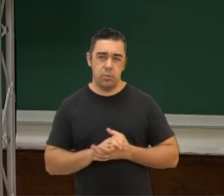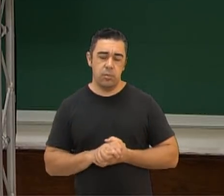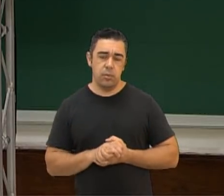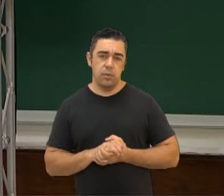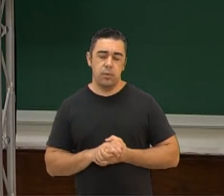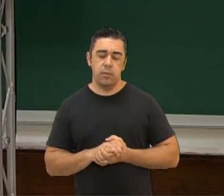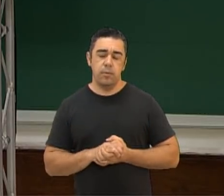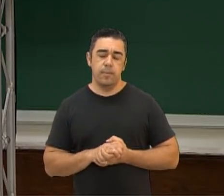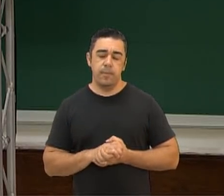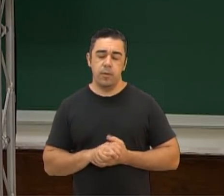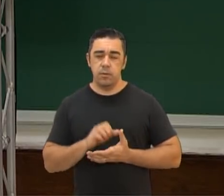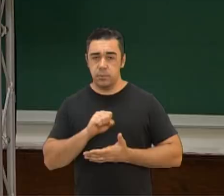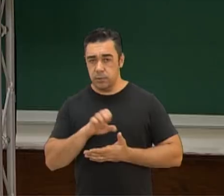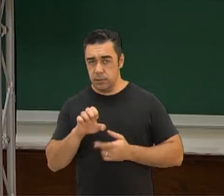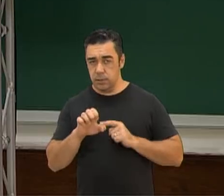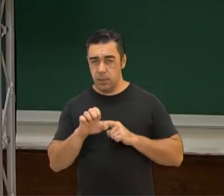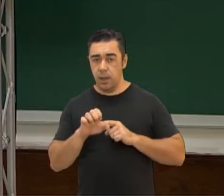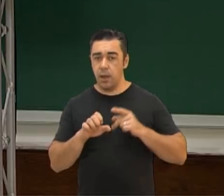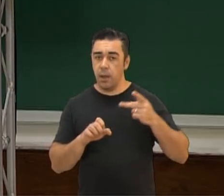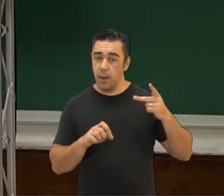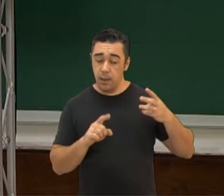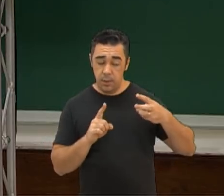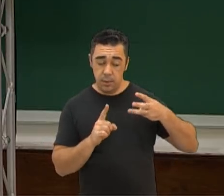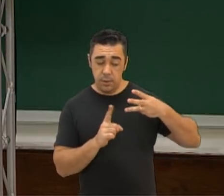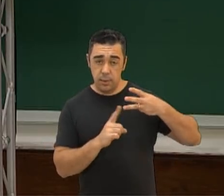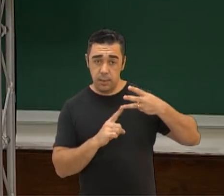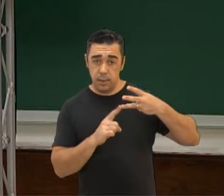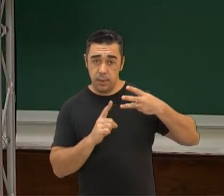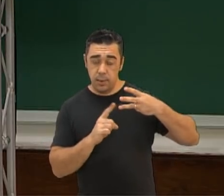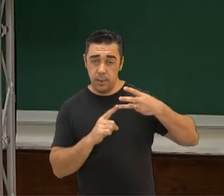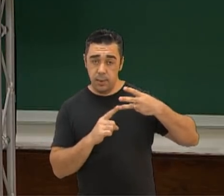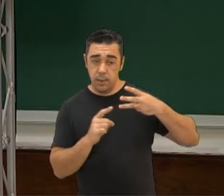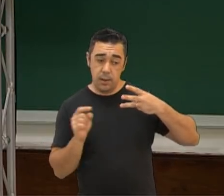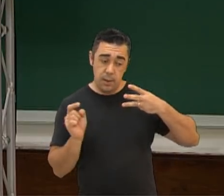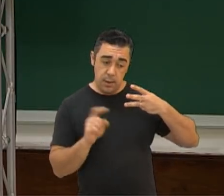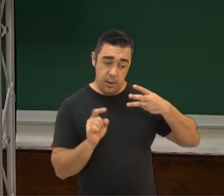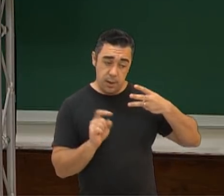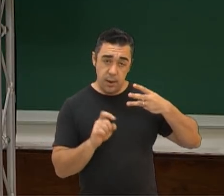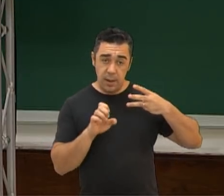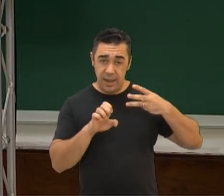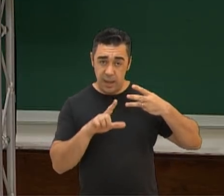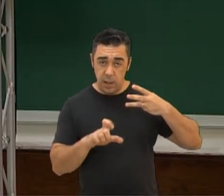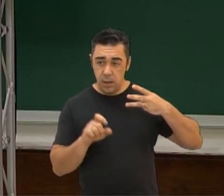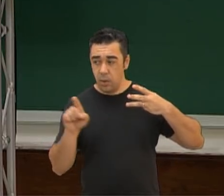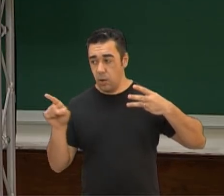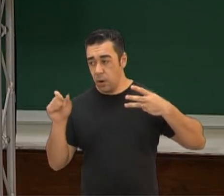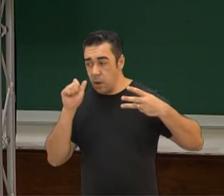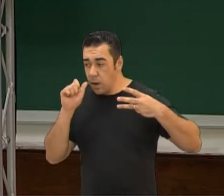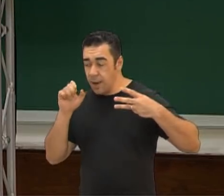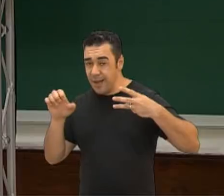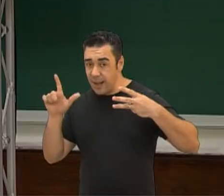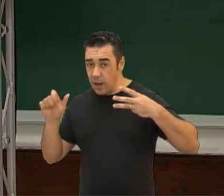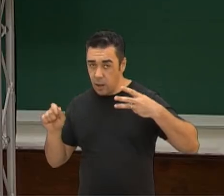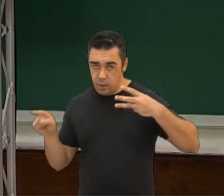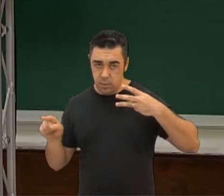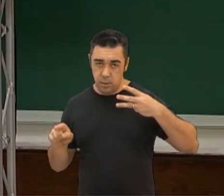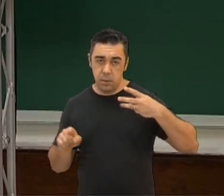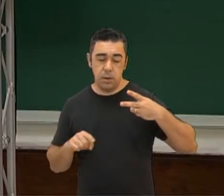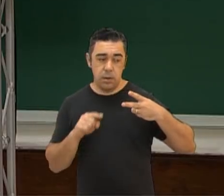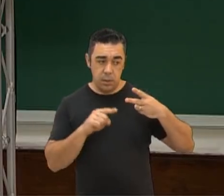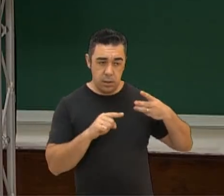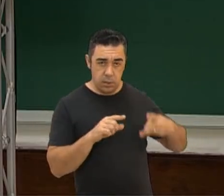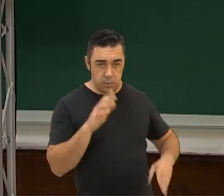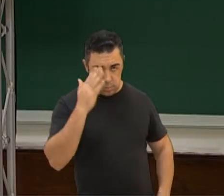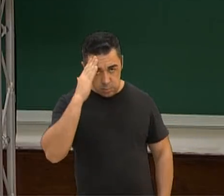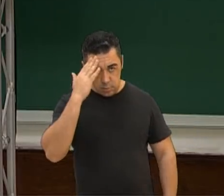O se eu atribuo para a terceira pessoa do singular ou para a terceira pessoa do plural, que é ele ou eles, ela ou elas. Então, ele se olha,